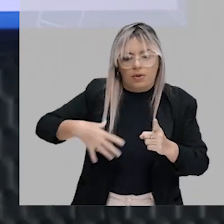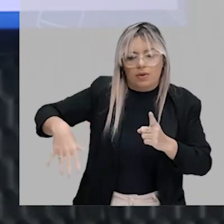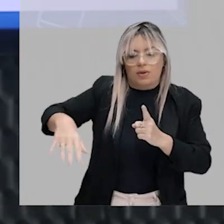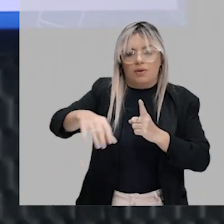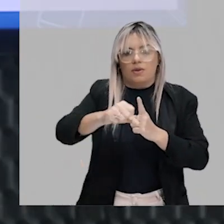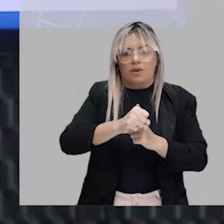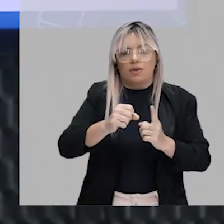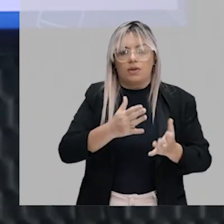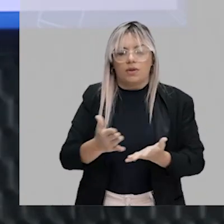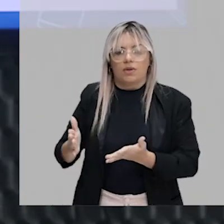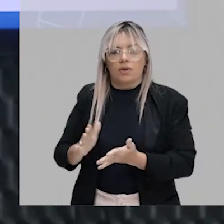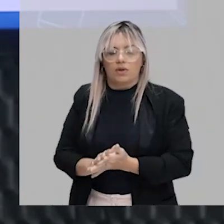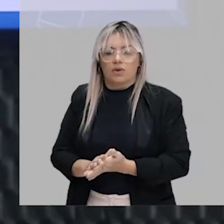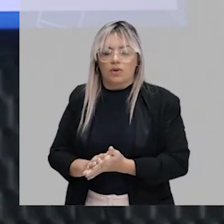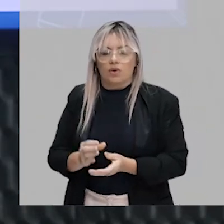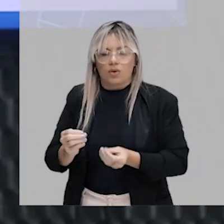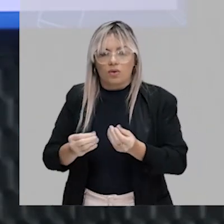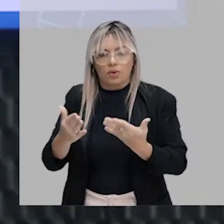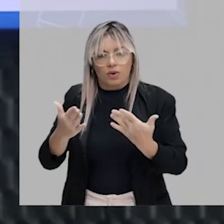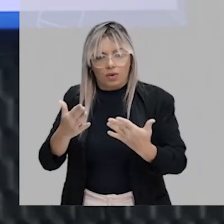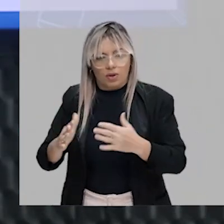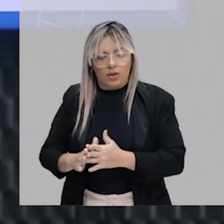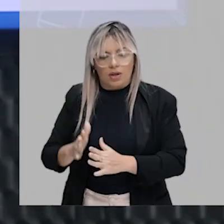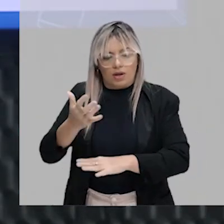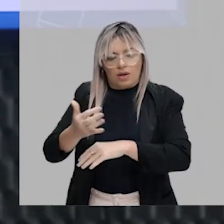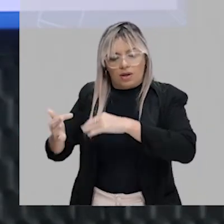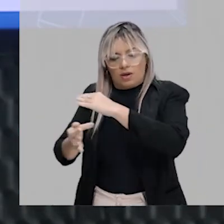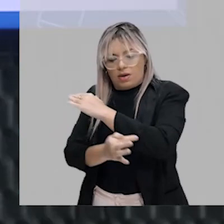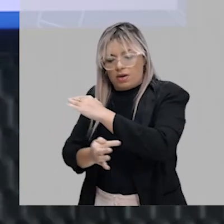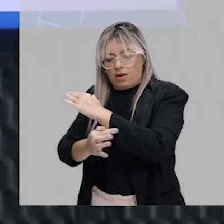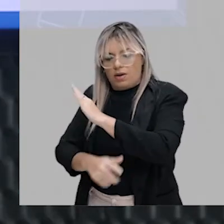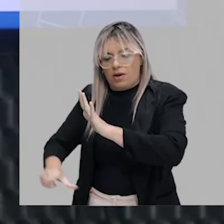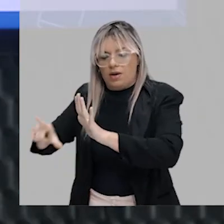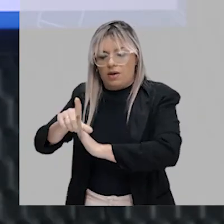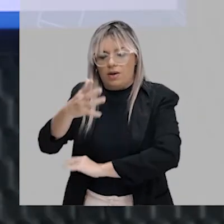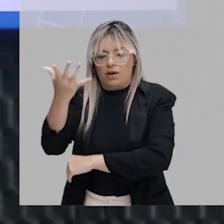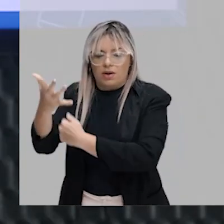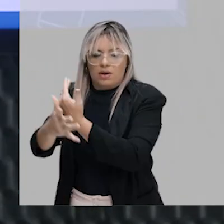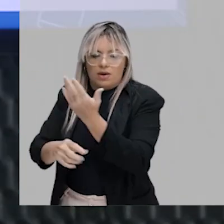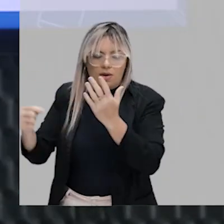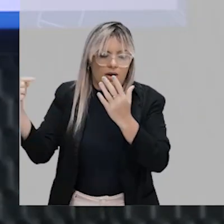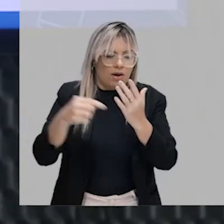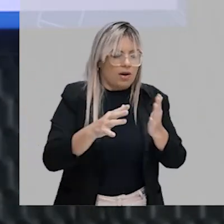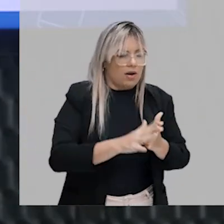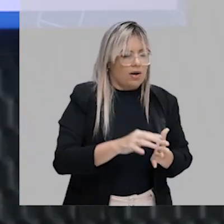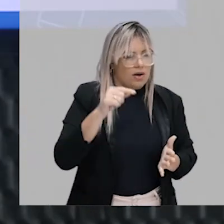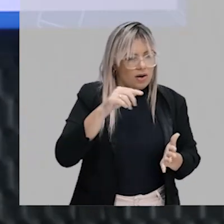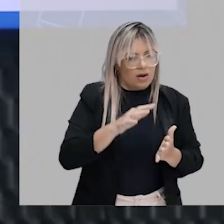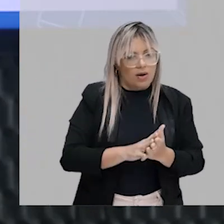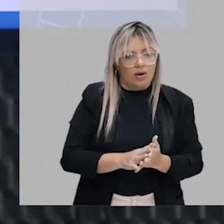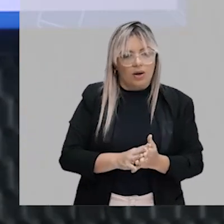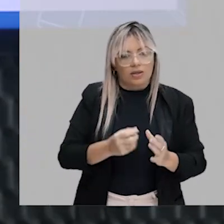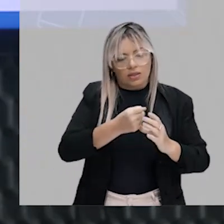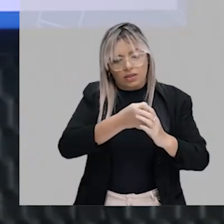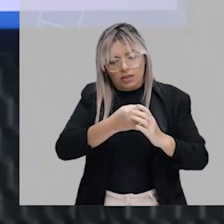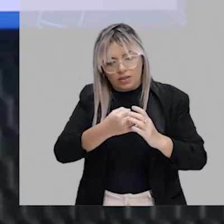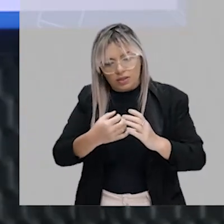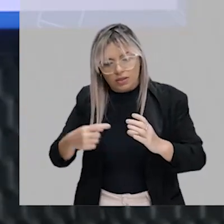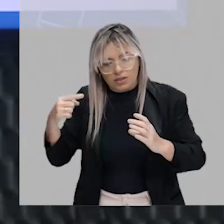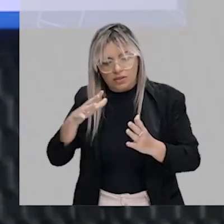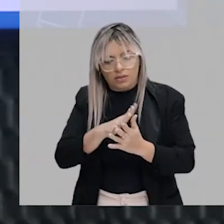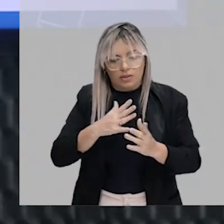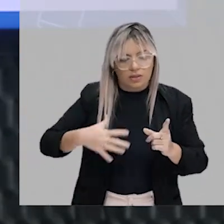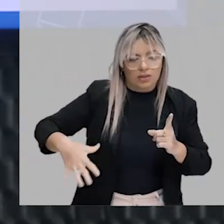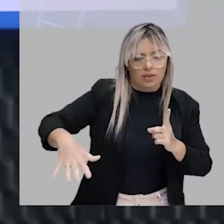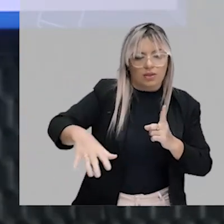forma que a física estudava as leis da natureza, a física social também deveria estudar as leis que